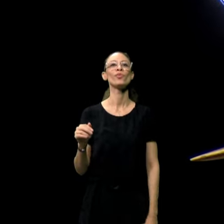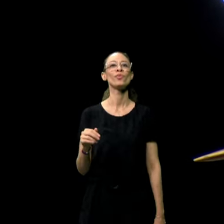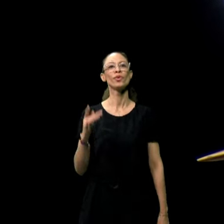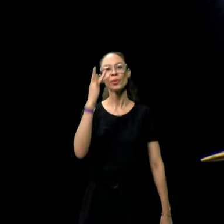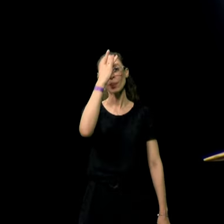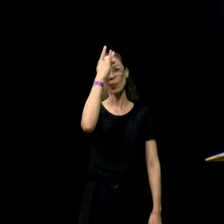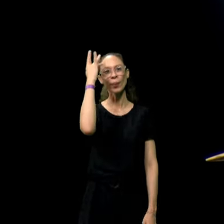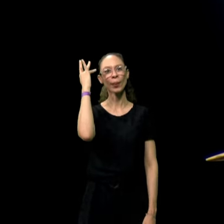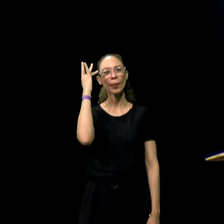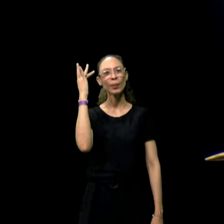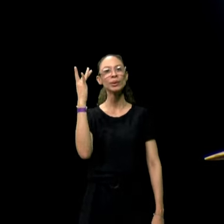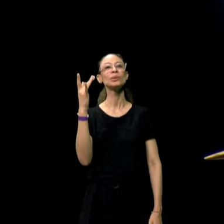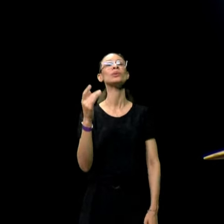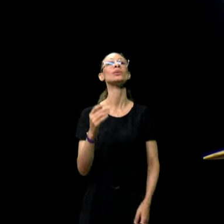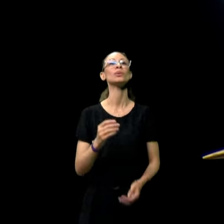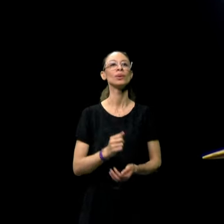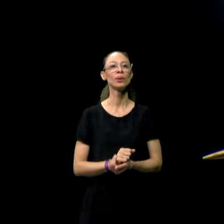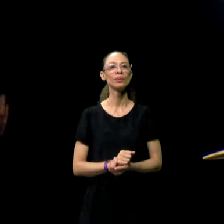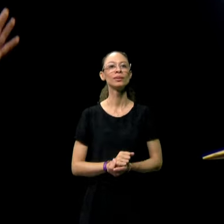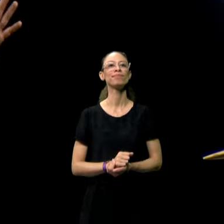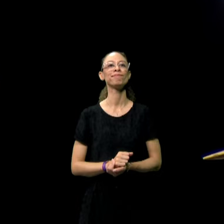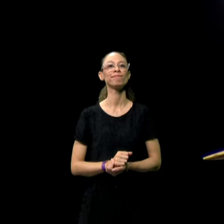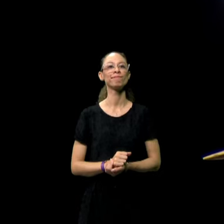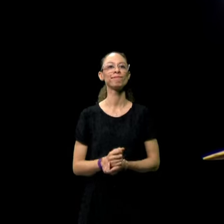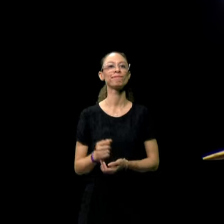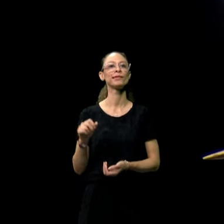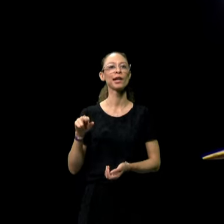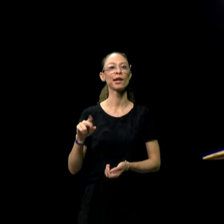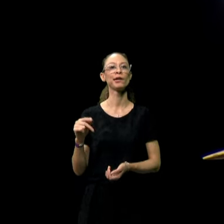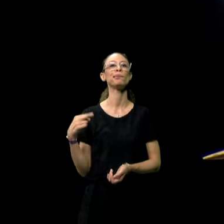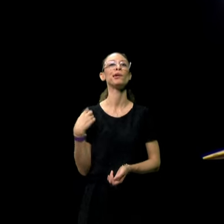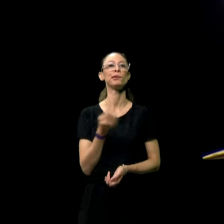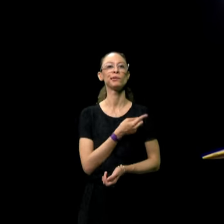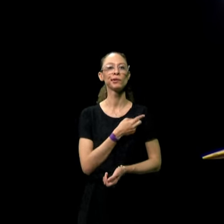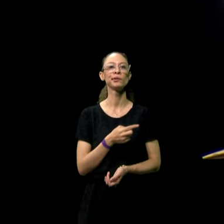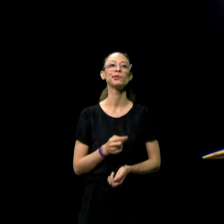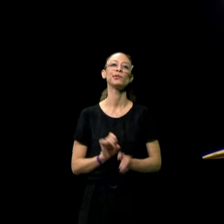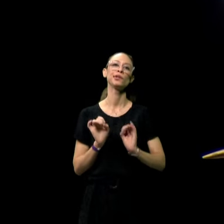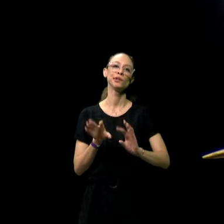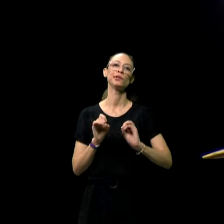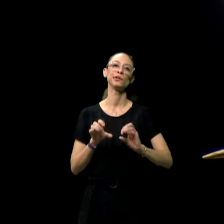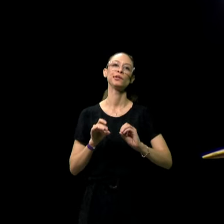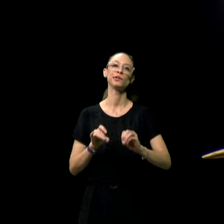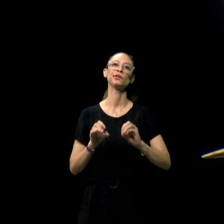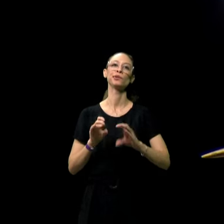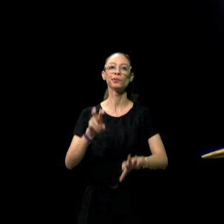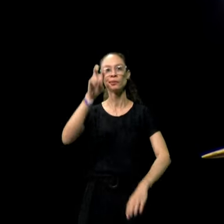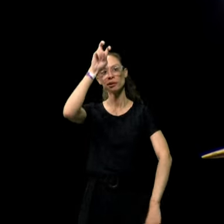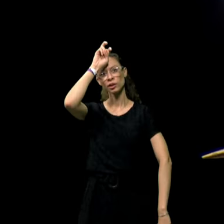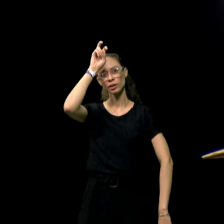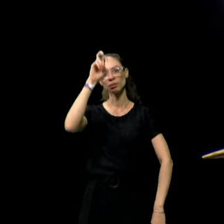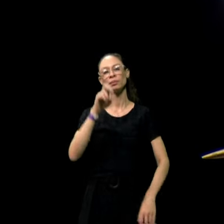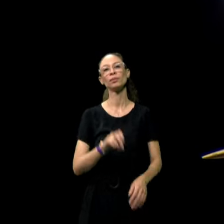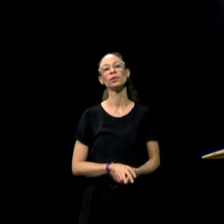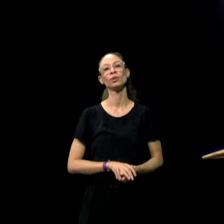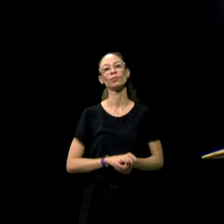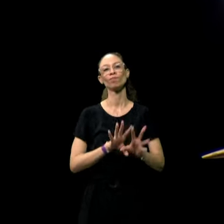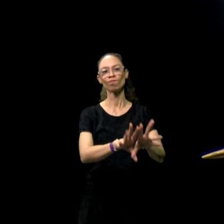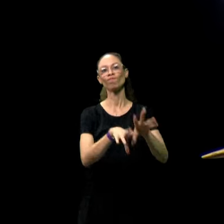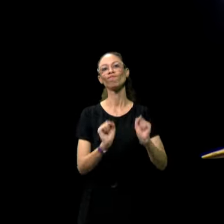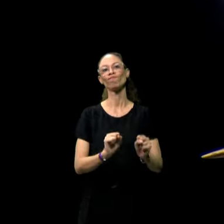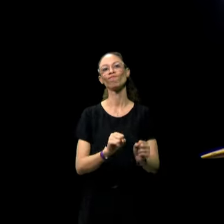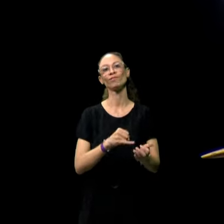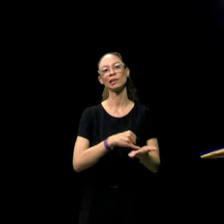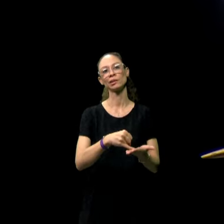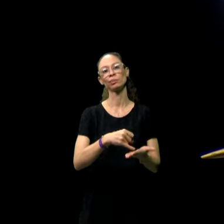que ensinou os egípcios a cobrar imposto. Essa é outra história. O que estou dizendo é que Deus quer